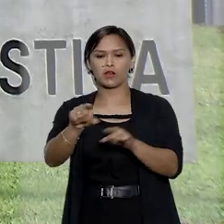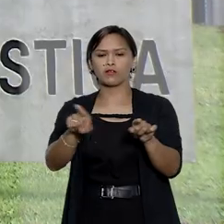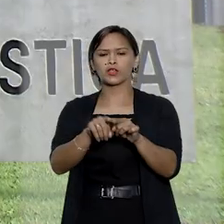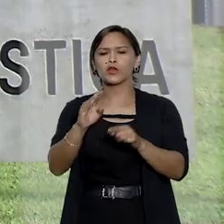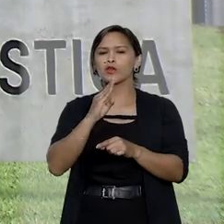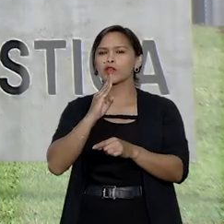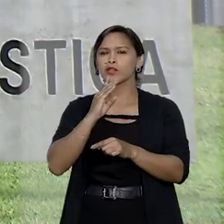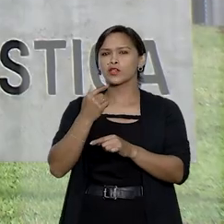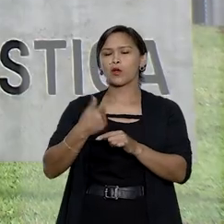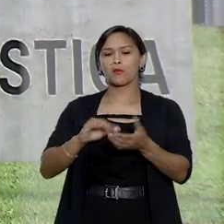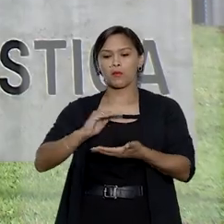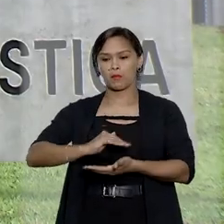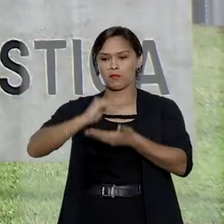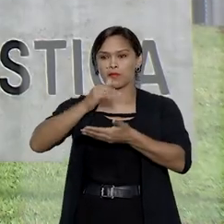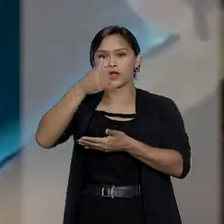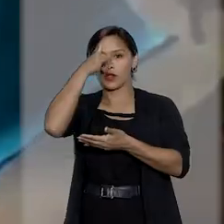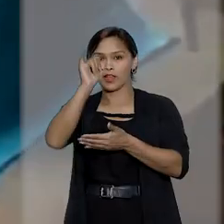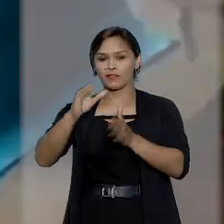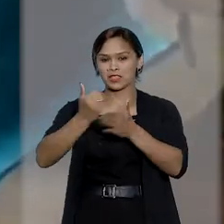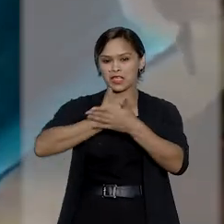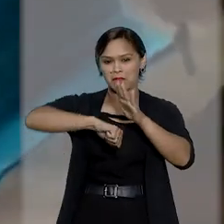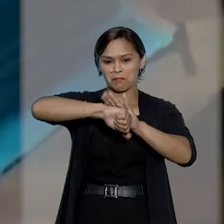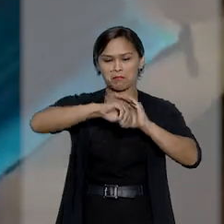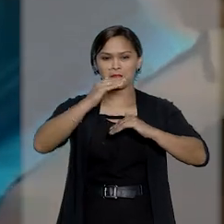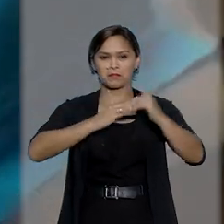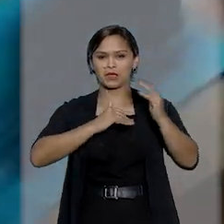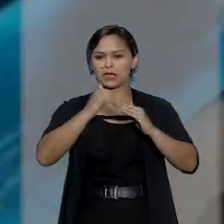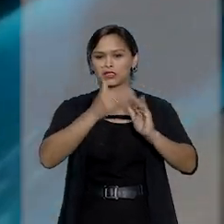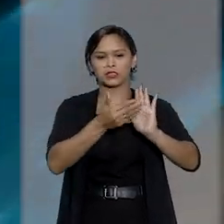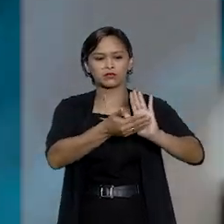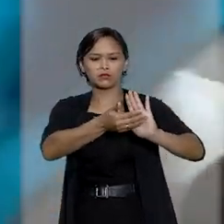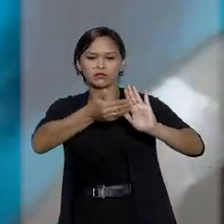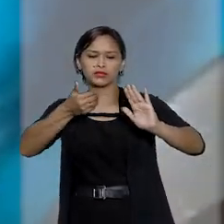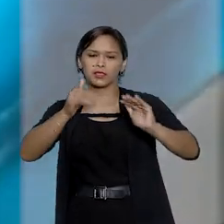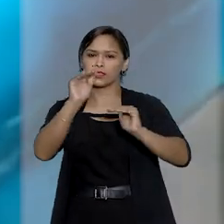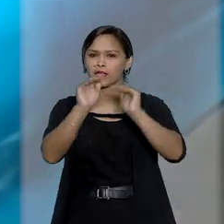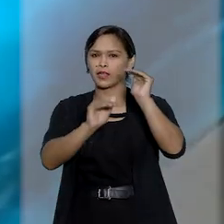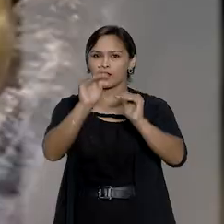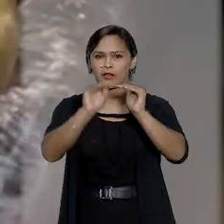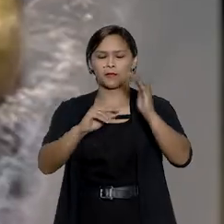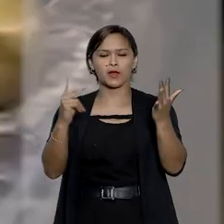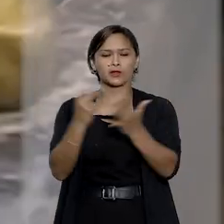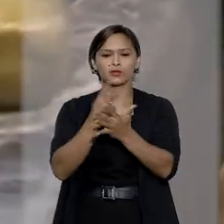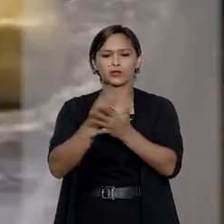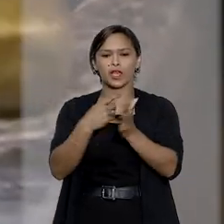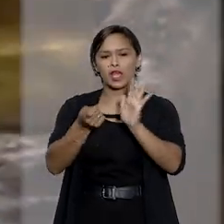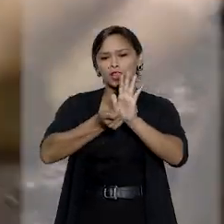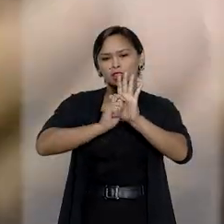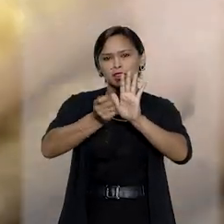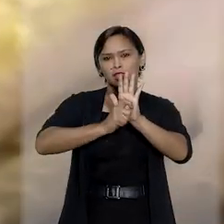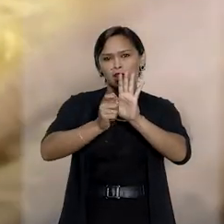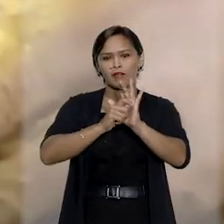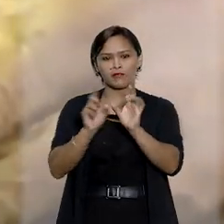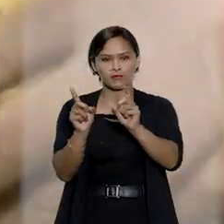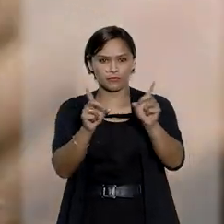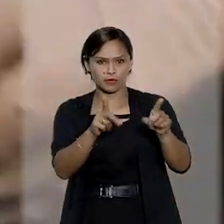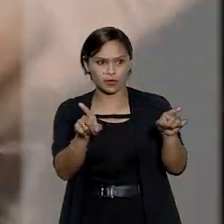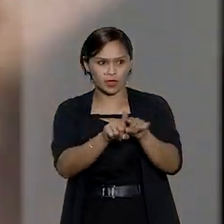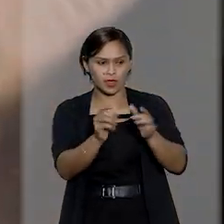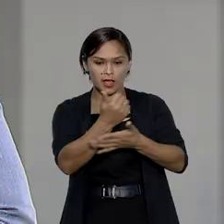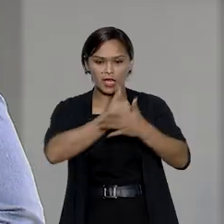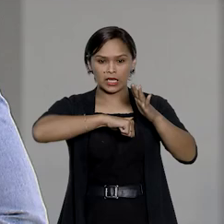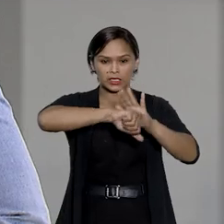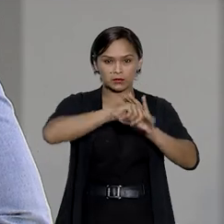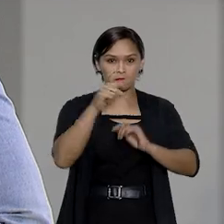conhecida como pacote anticrime, não retiraram a equiparação do delito de tráfico de entorpecentes a crime